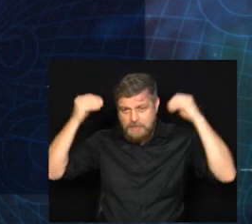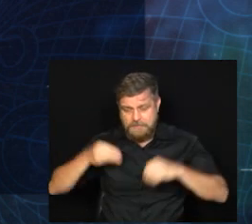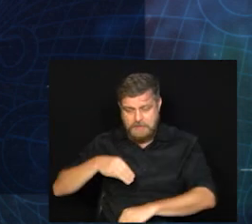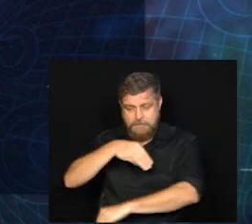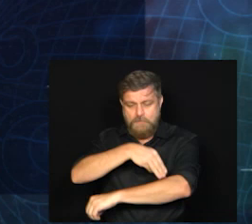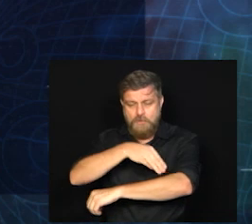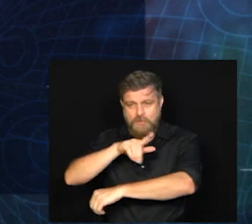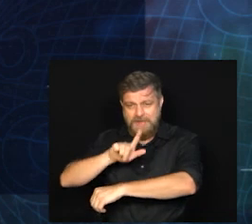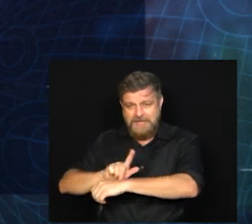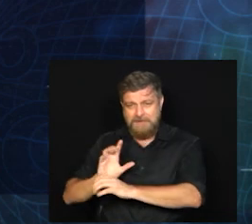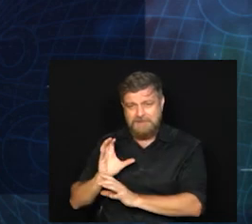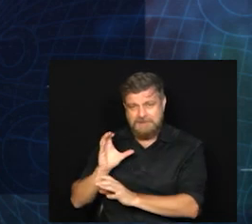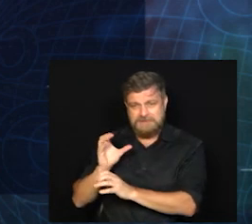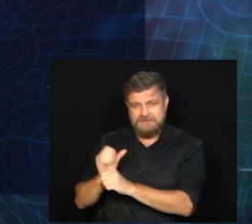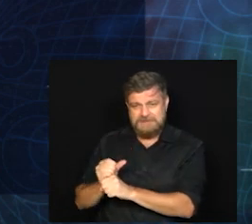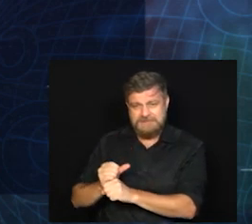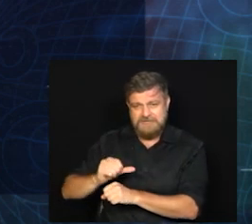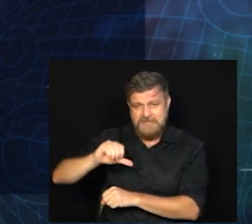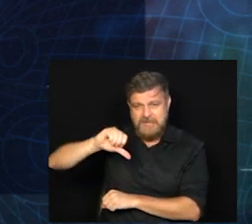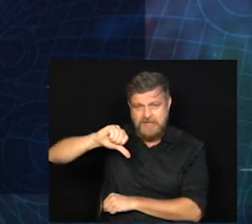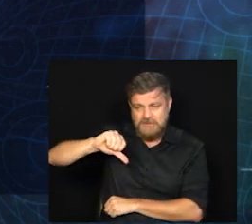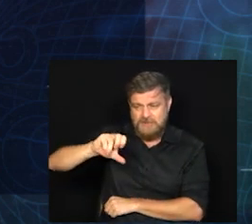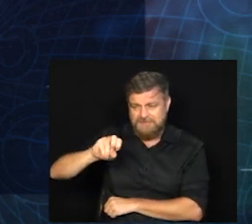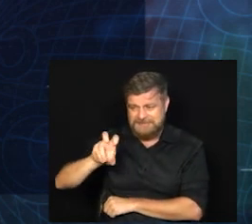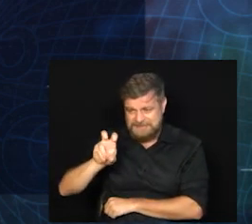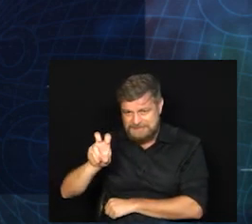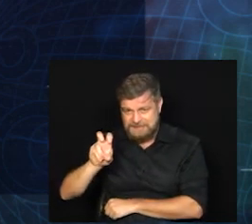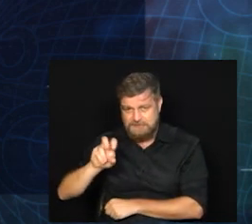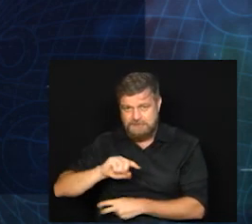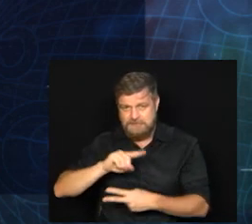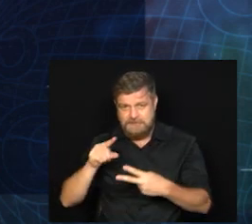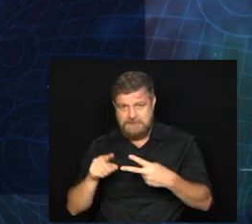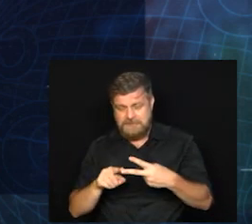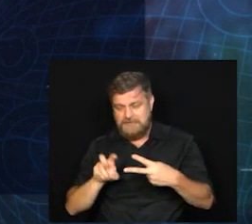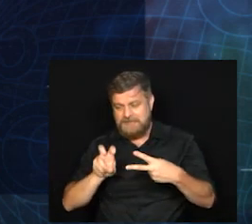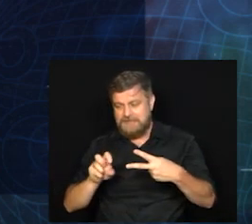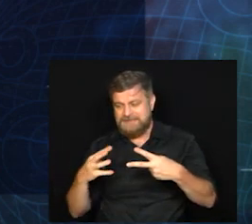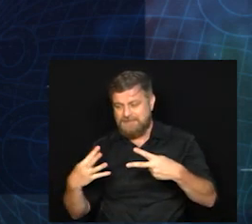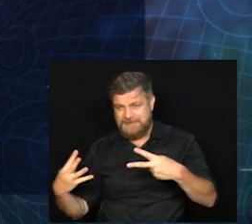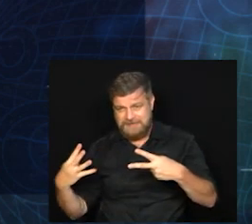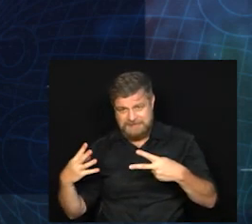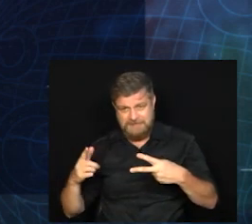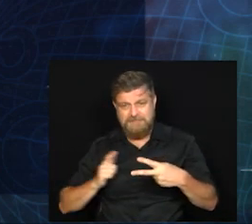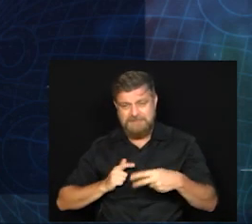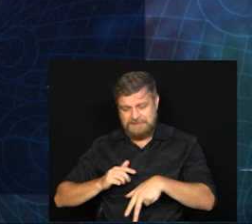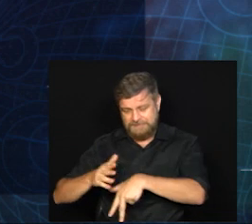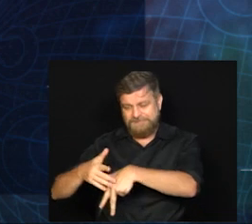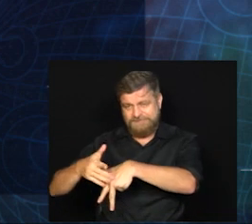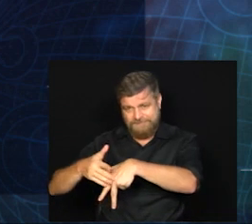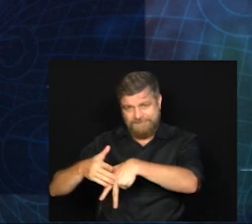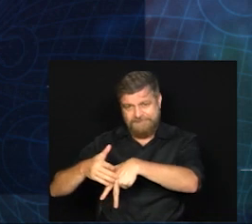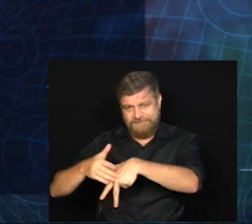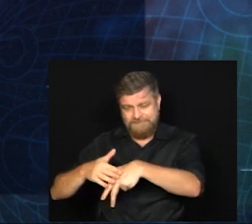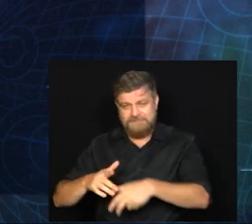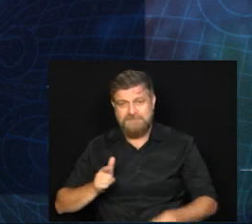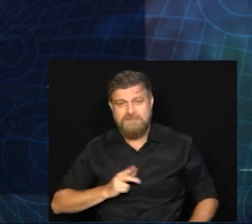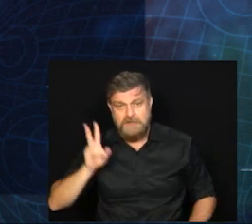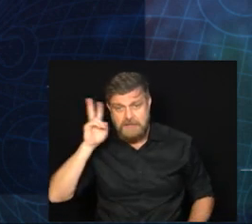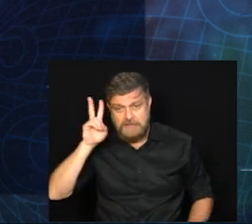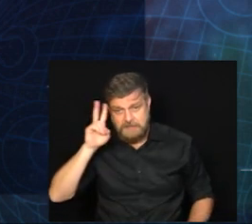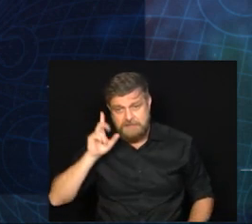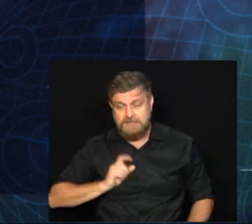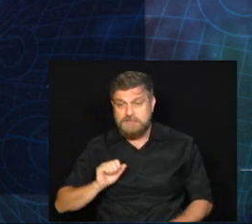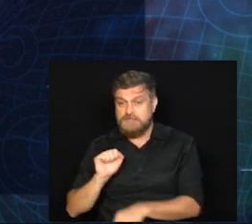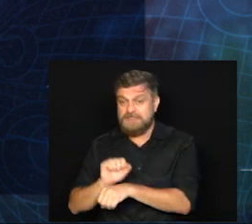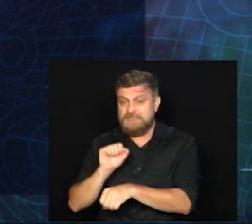com 905 e 544 casos na RMC, lembrando que a qualquer momento a gente